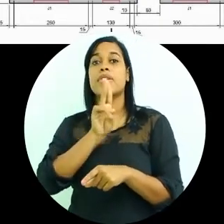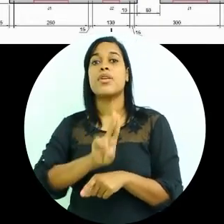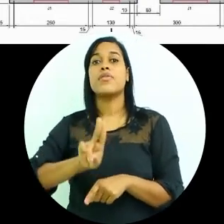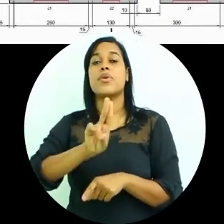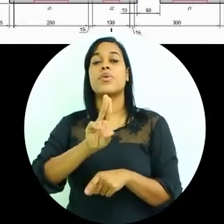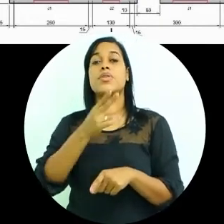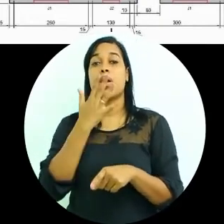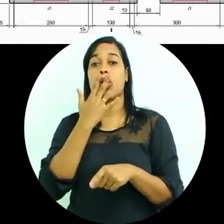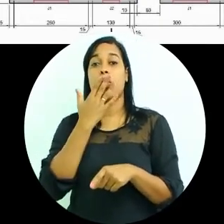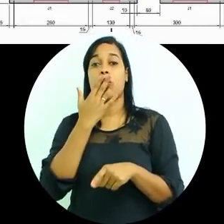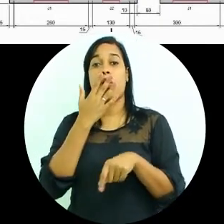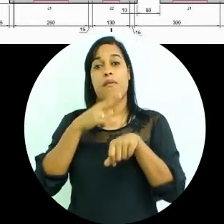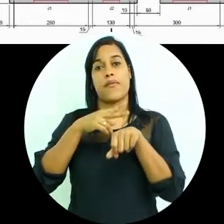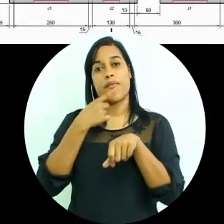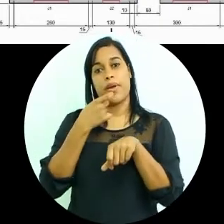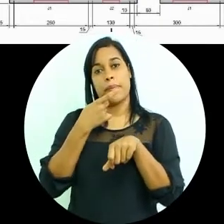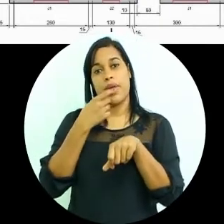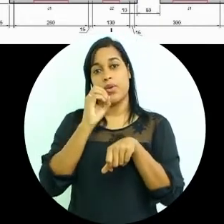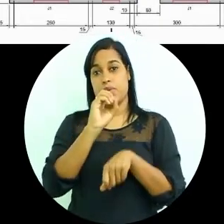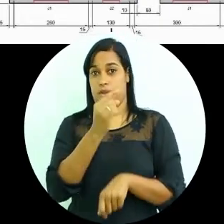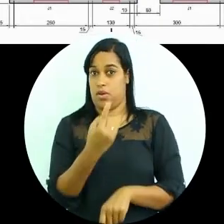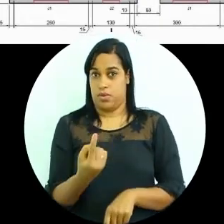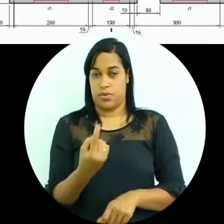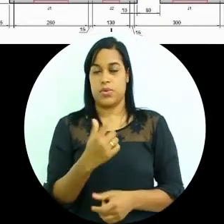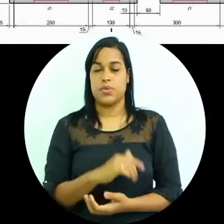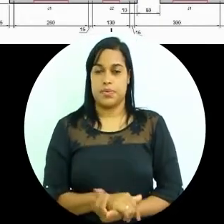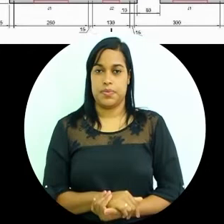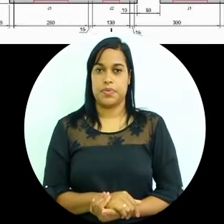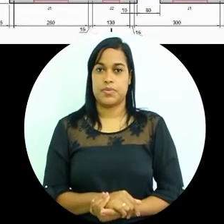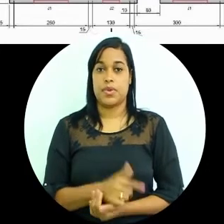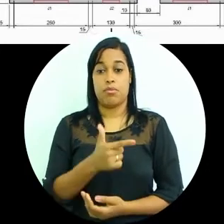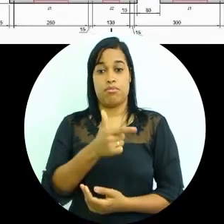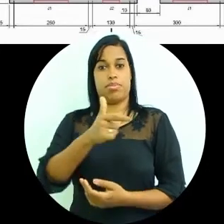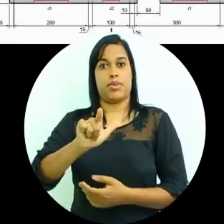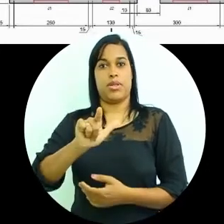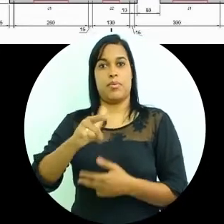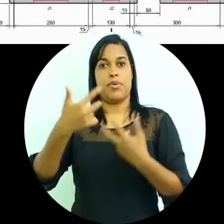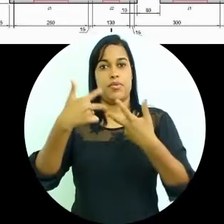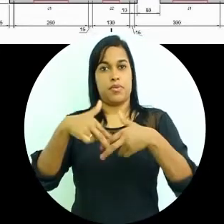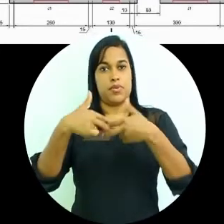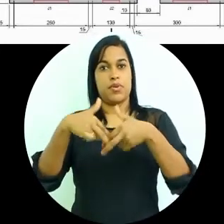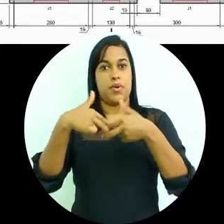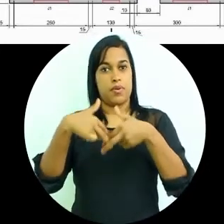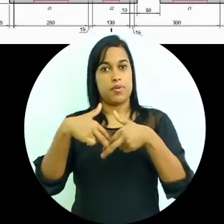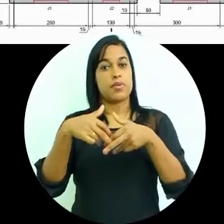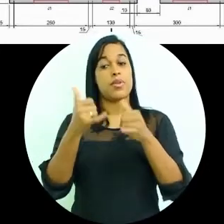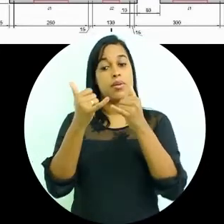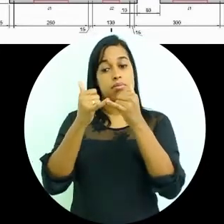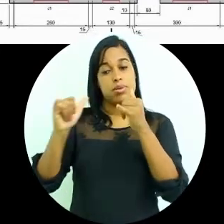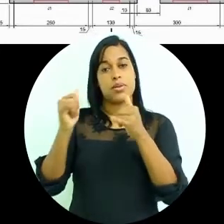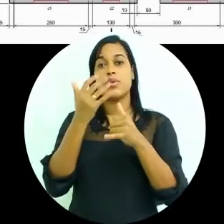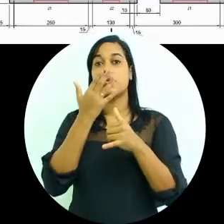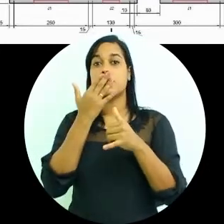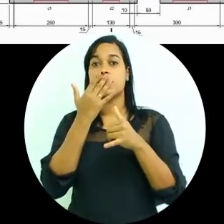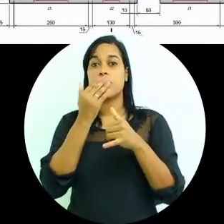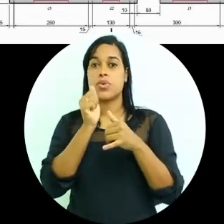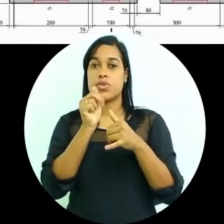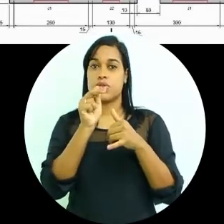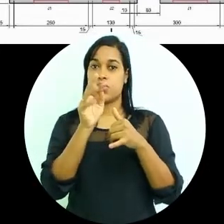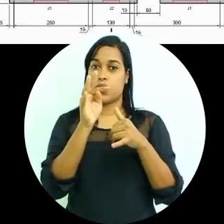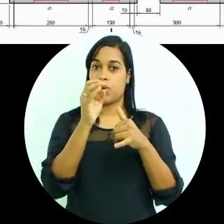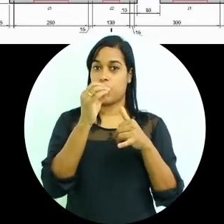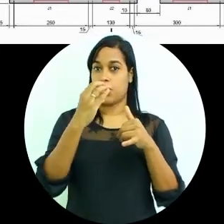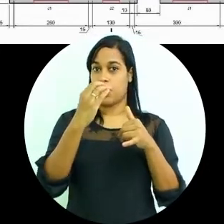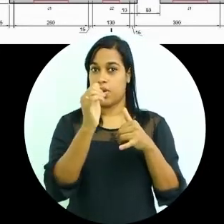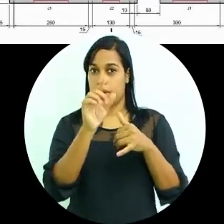nós utilizaremos o vermelho 01, porque posteriormente, quando configurarmos a espessura de linha conforme as cores